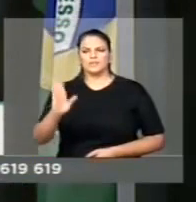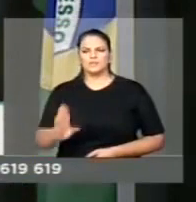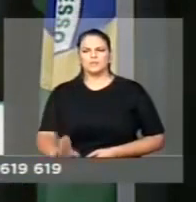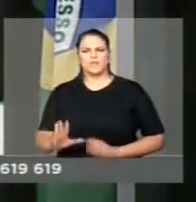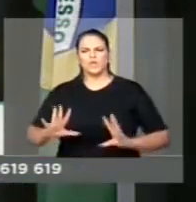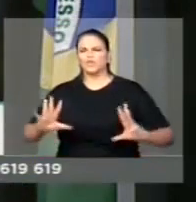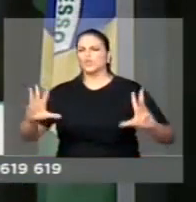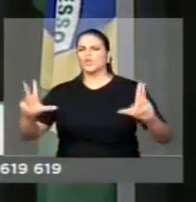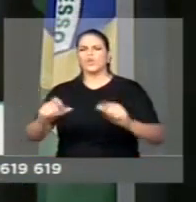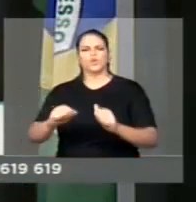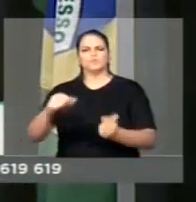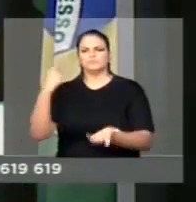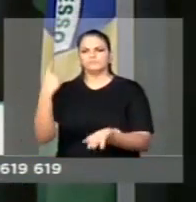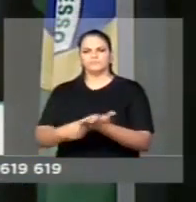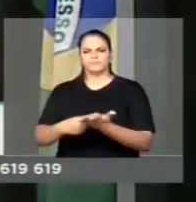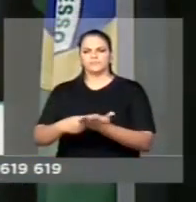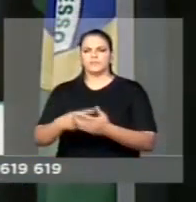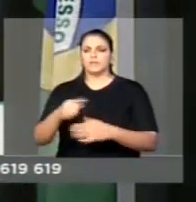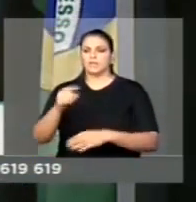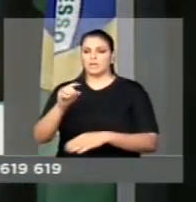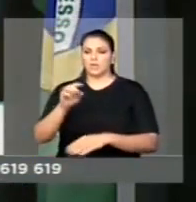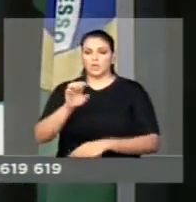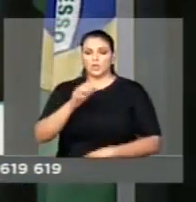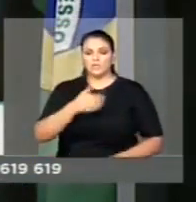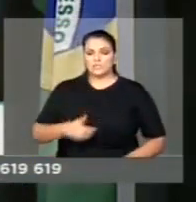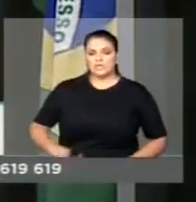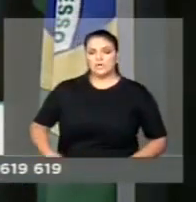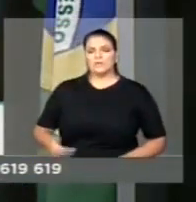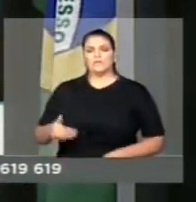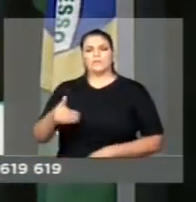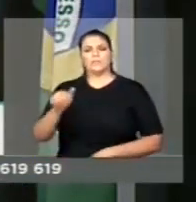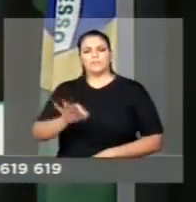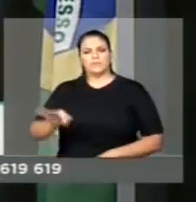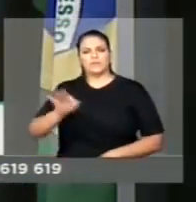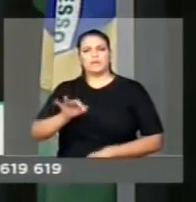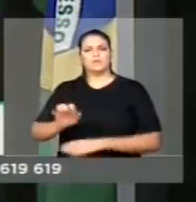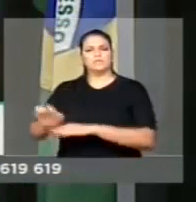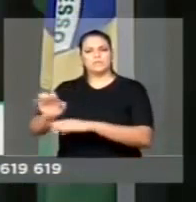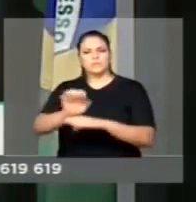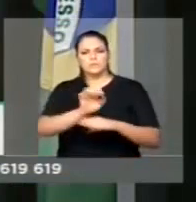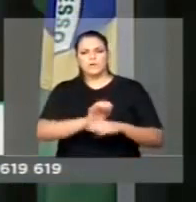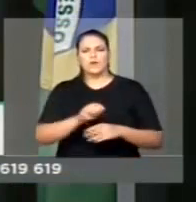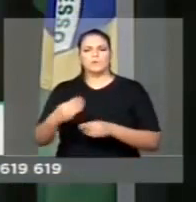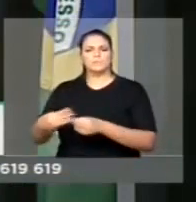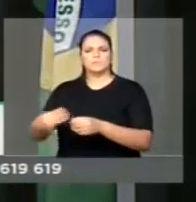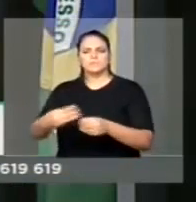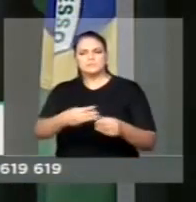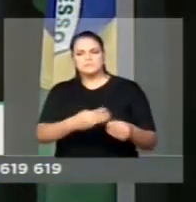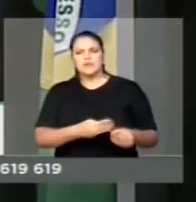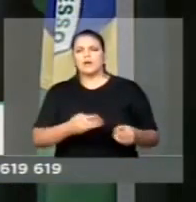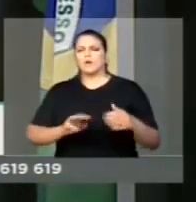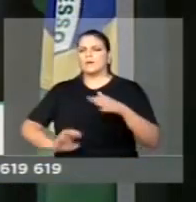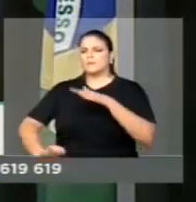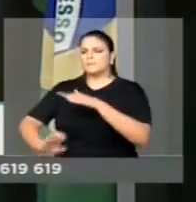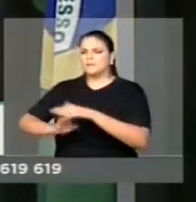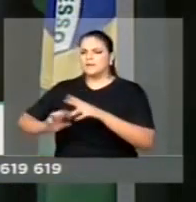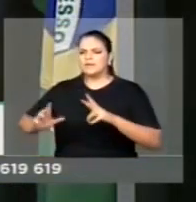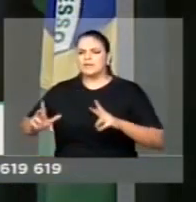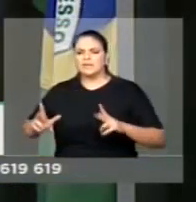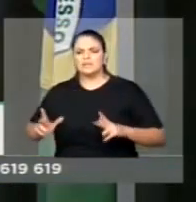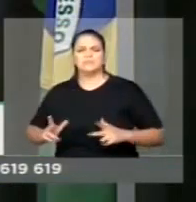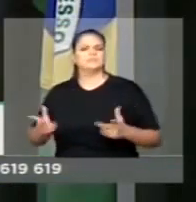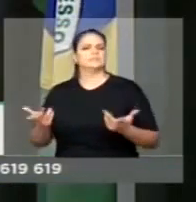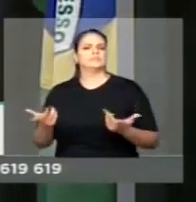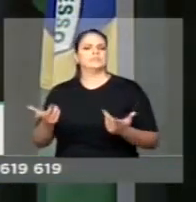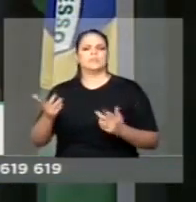governo federal, estaduais, municipais, poder legislativo, trabalhadores, empresários, partidos políticos e todos os demais segmentos